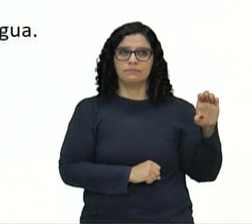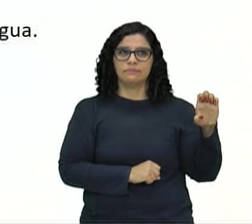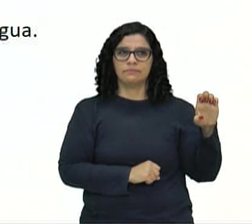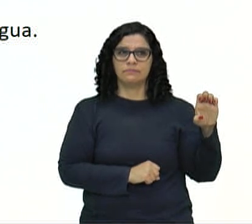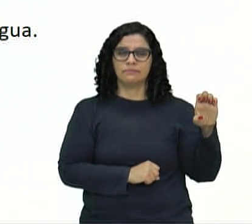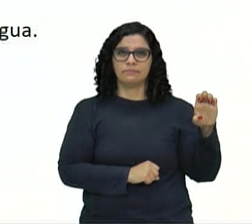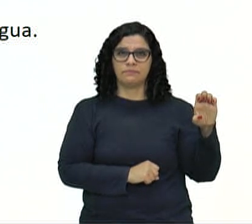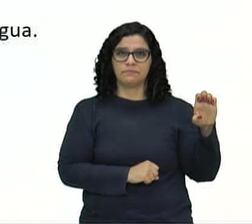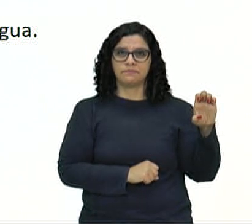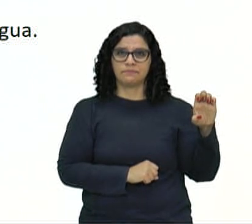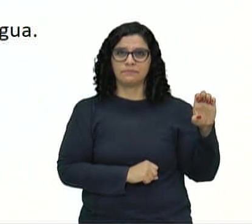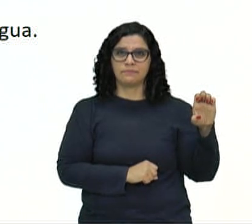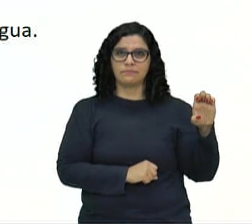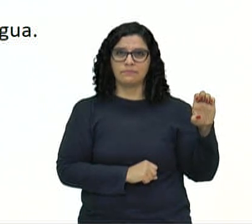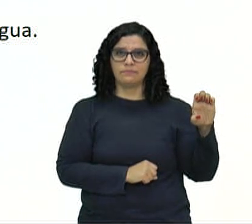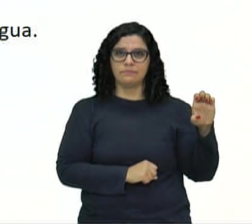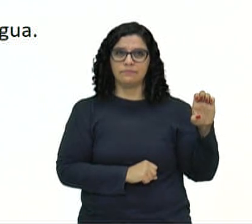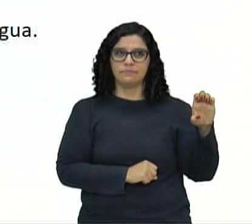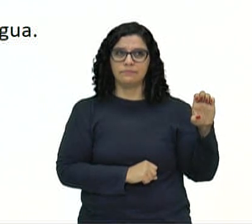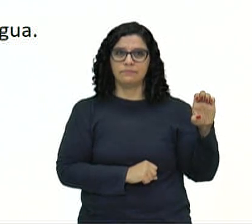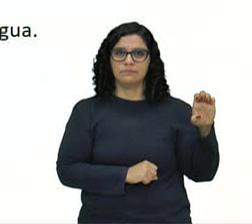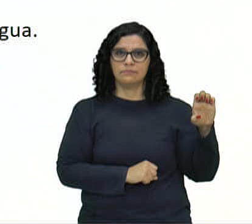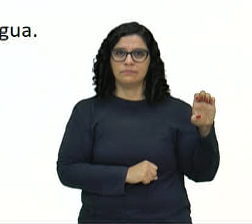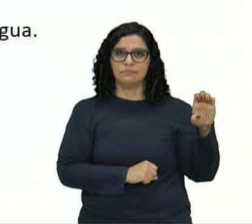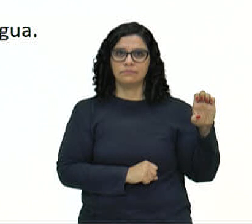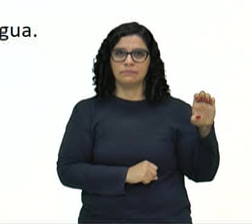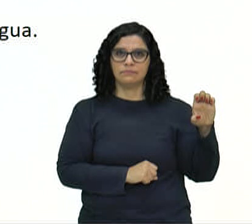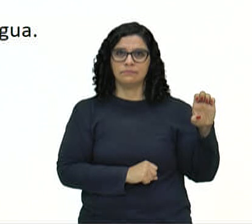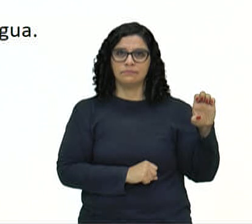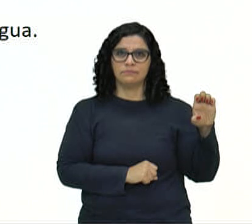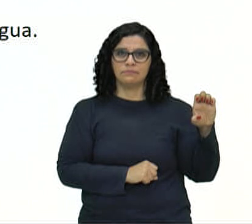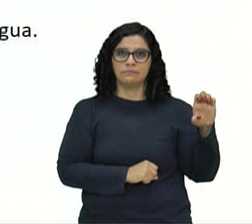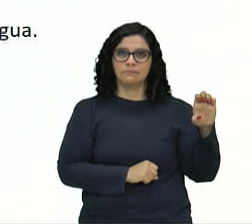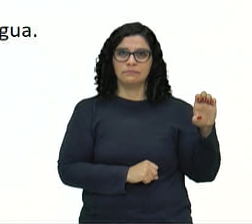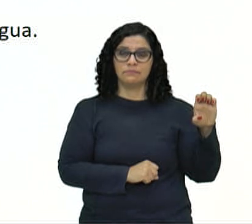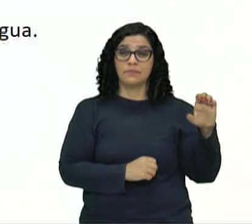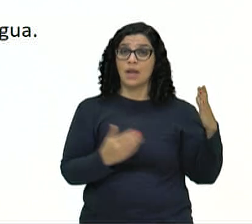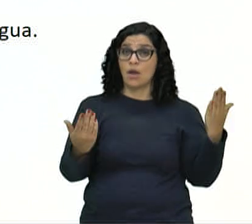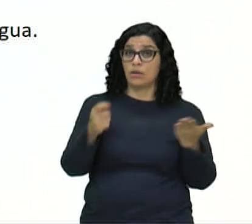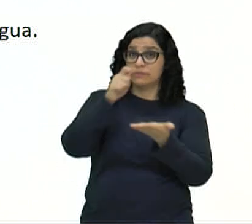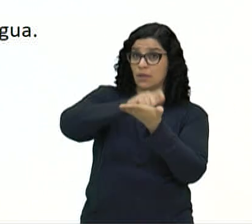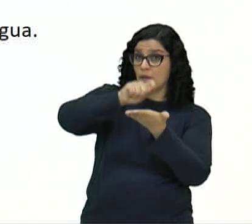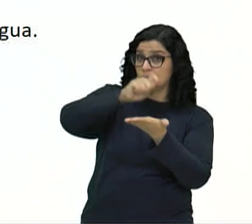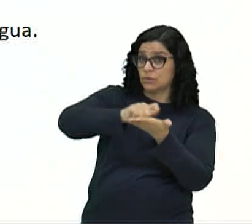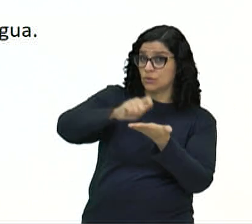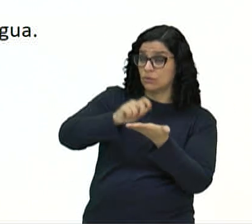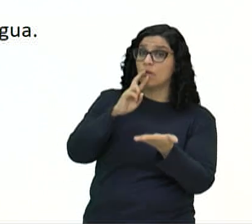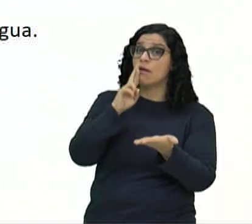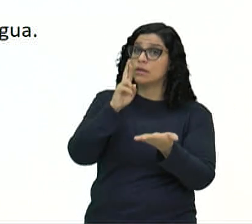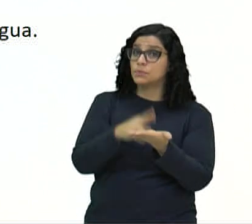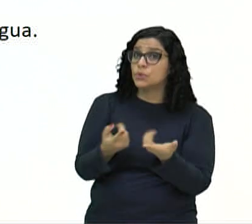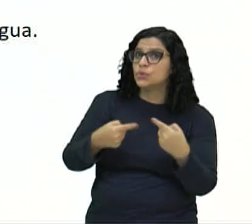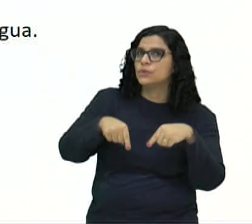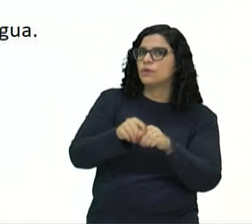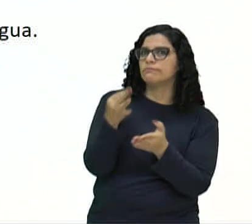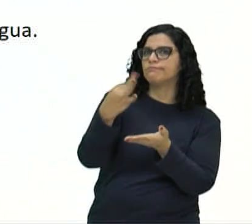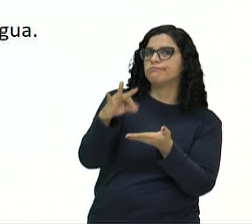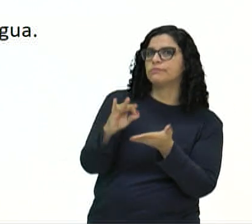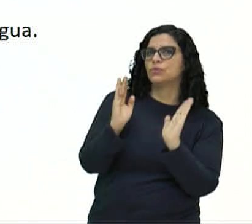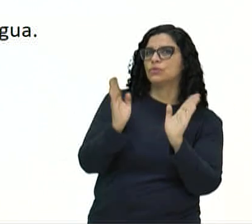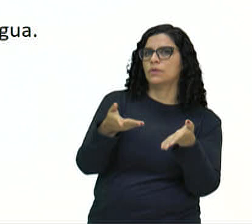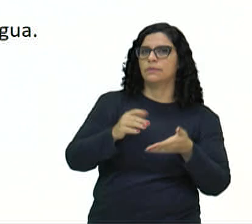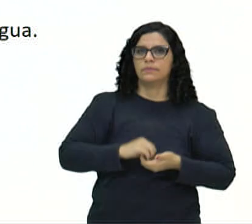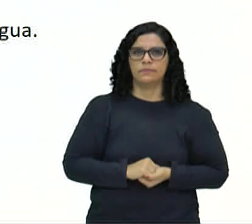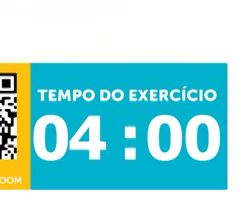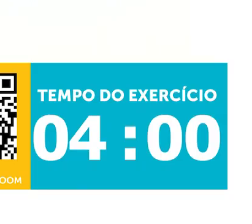o gameta feminino precisa nadar em direção ao gameta masculino? Anota, resolve, já vem.